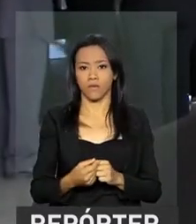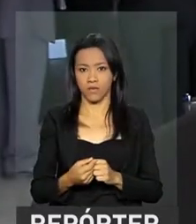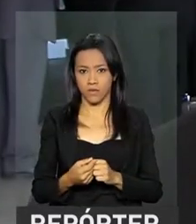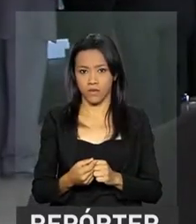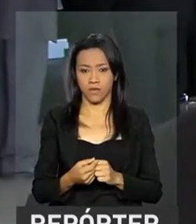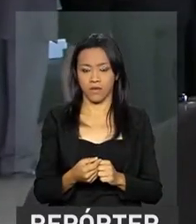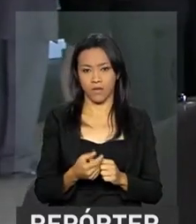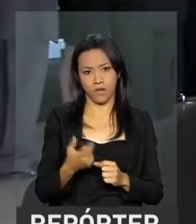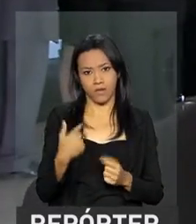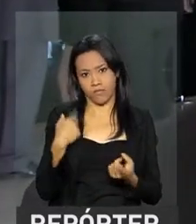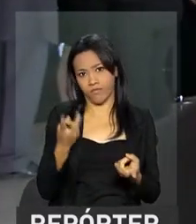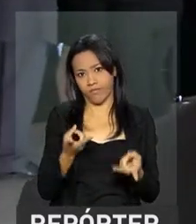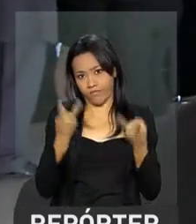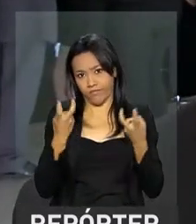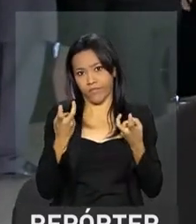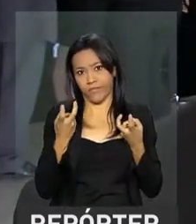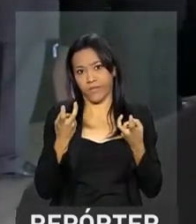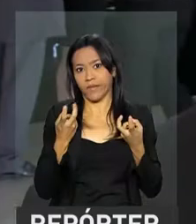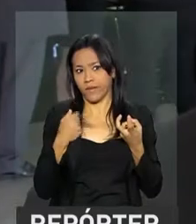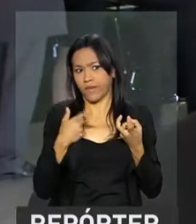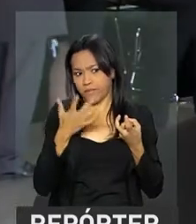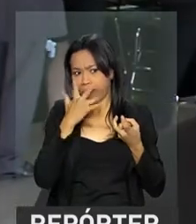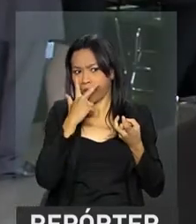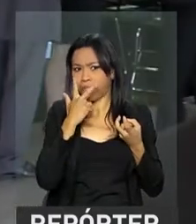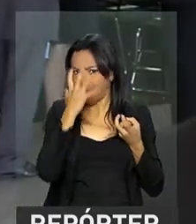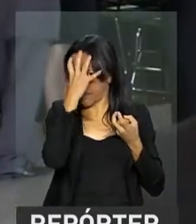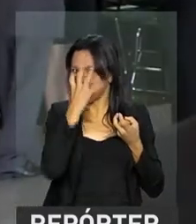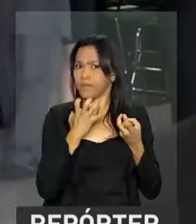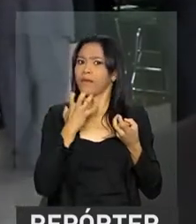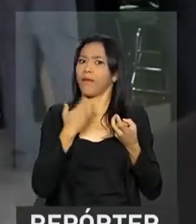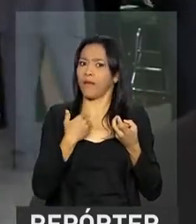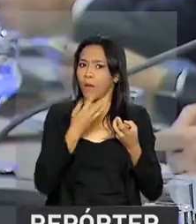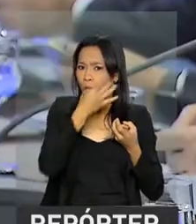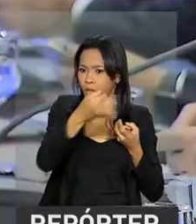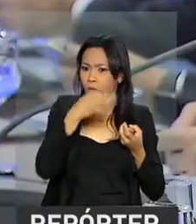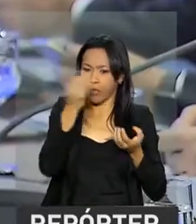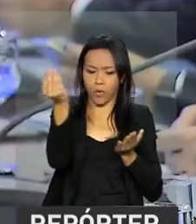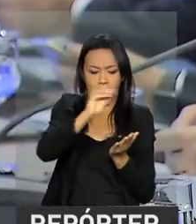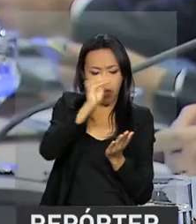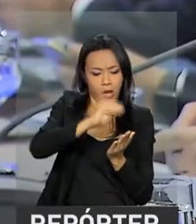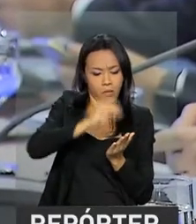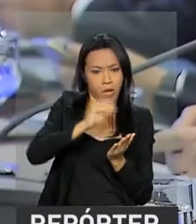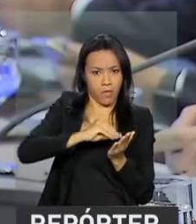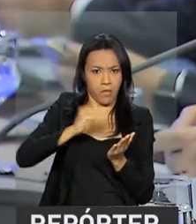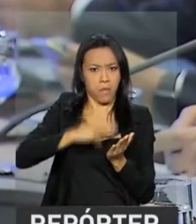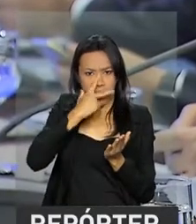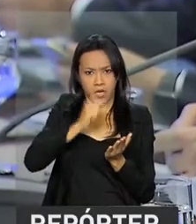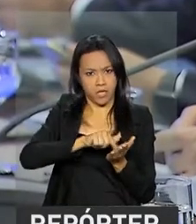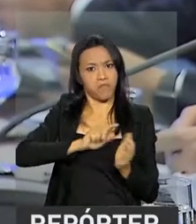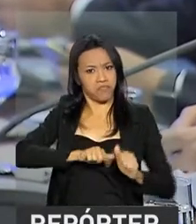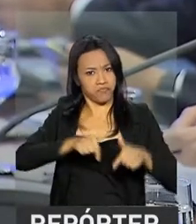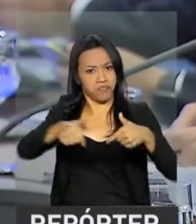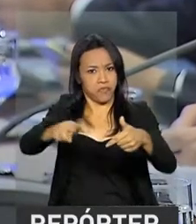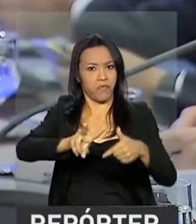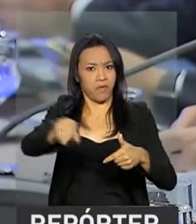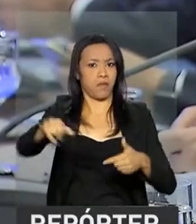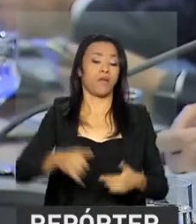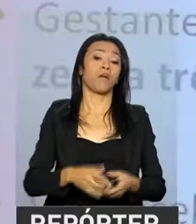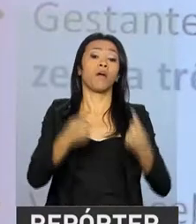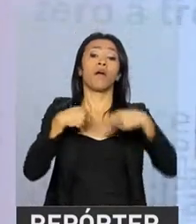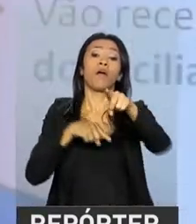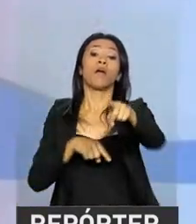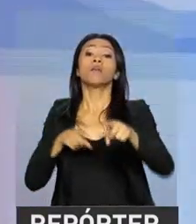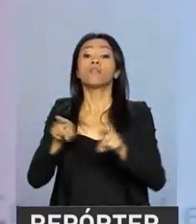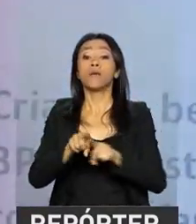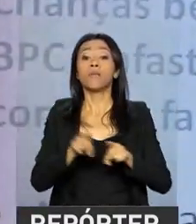A nossa impressão é que estão levando a sério as sugestões do Conselho. Outra recomendação do Conselho foi ampliar os cuidados